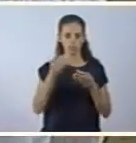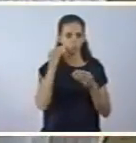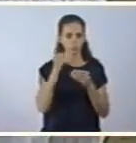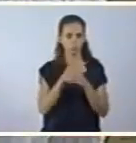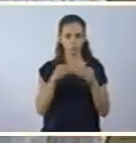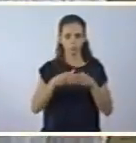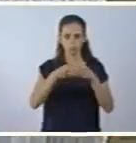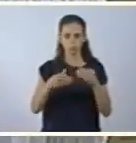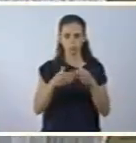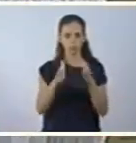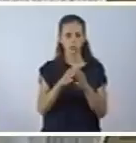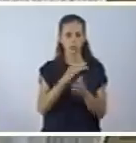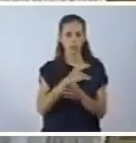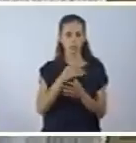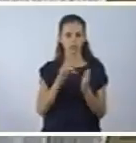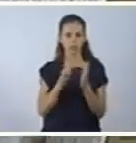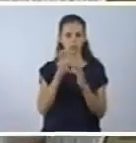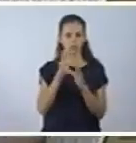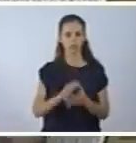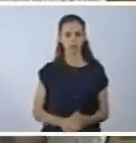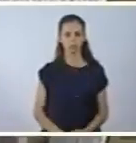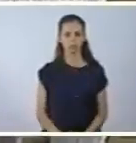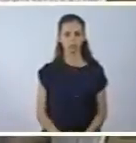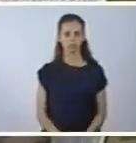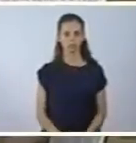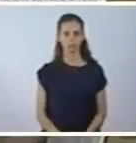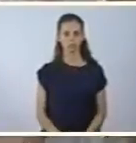Saudai-vos todos na paz e no amor de Cristo.